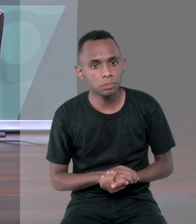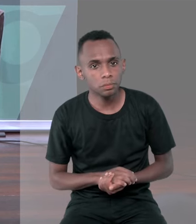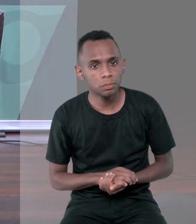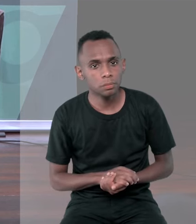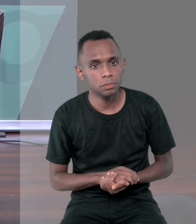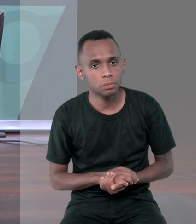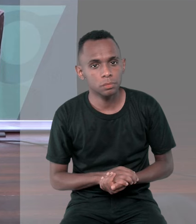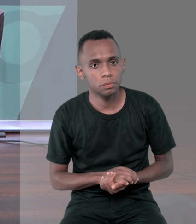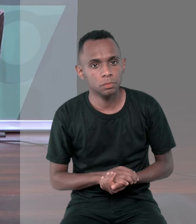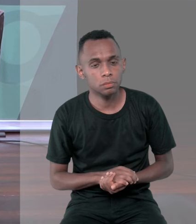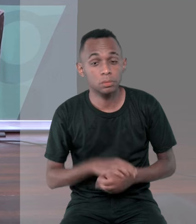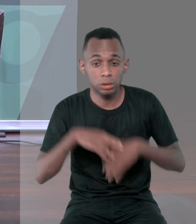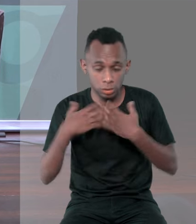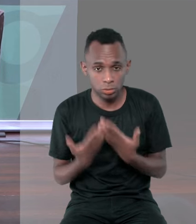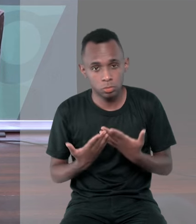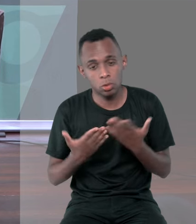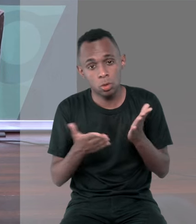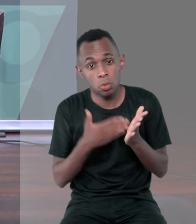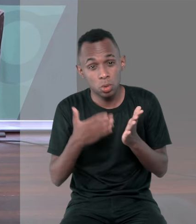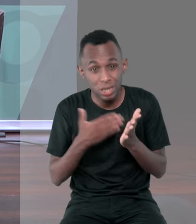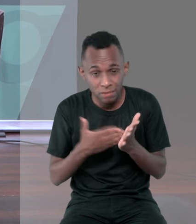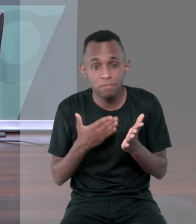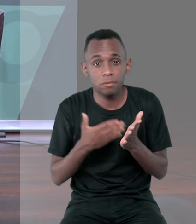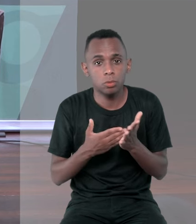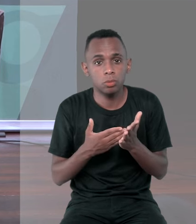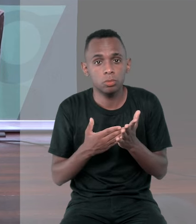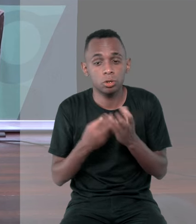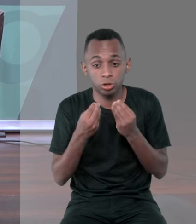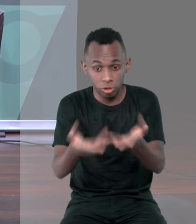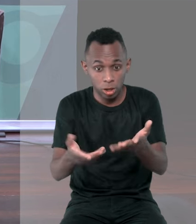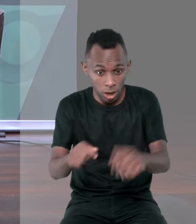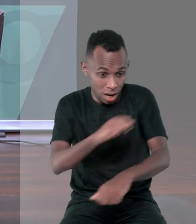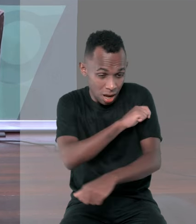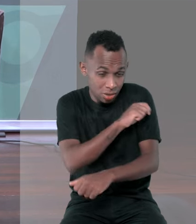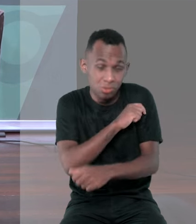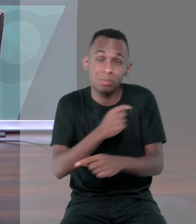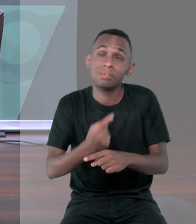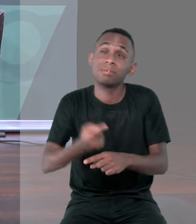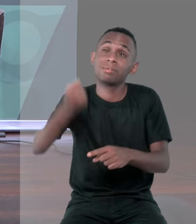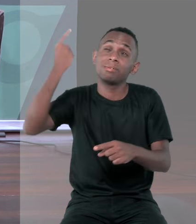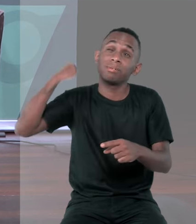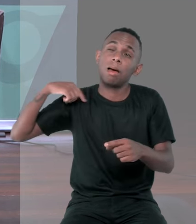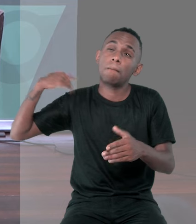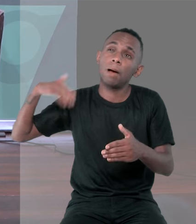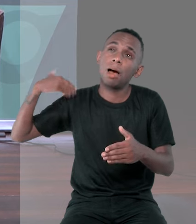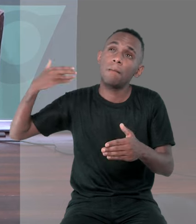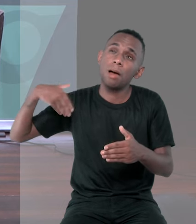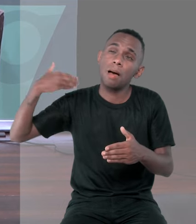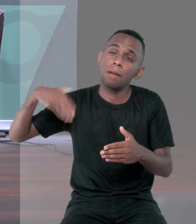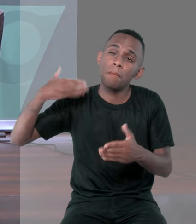E aí, quando o livro ele chega, até chegar na mão do aluno, vejam quantas etapas, né, ele